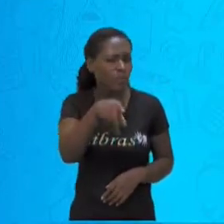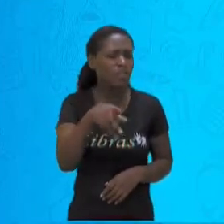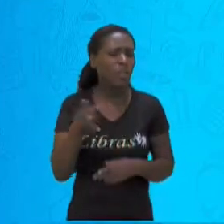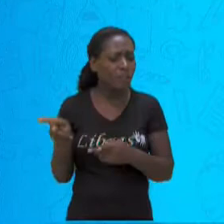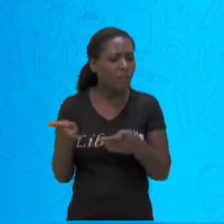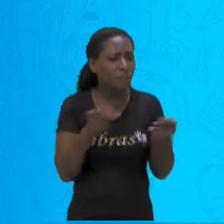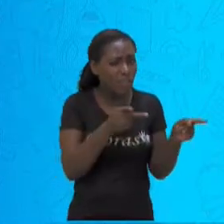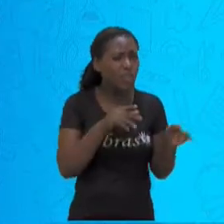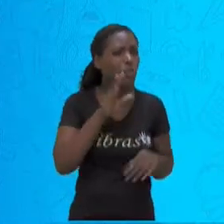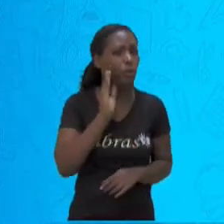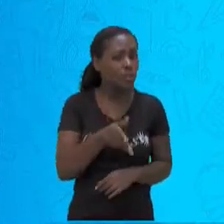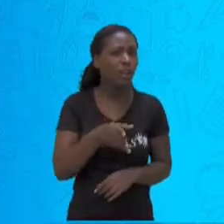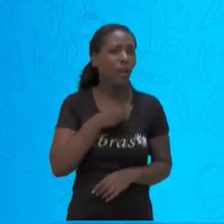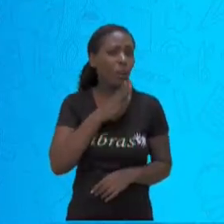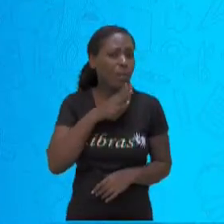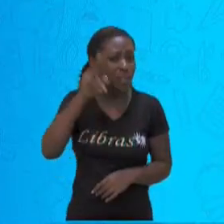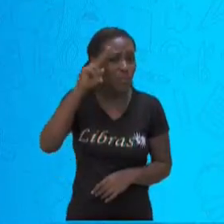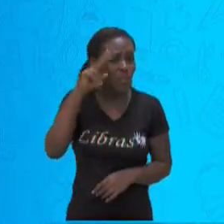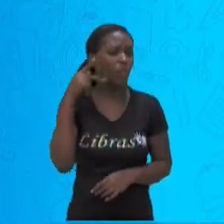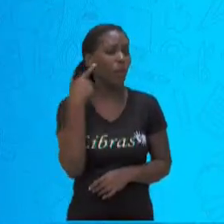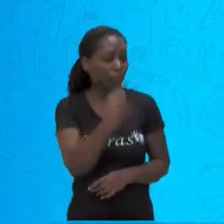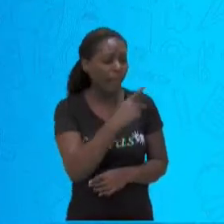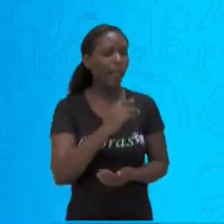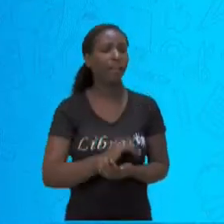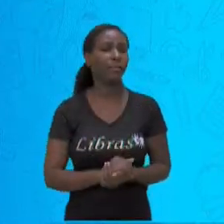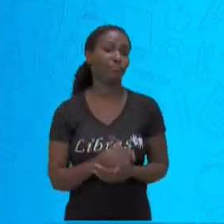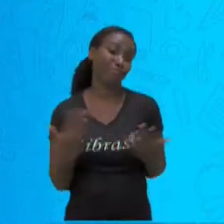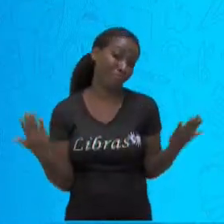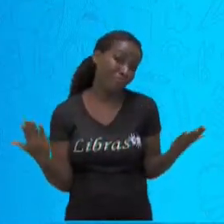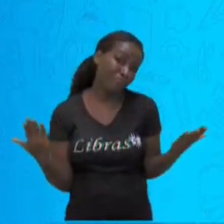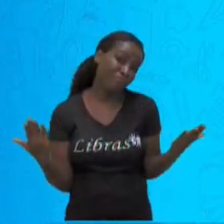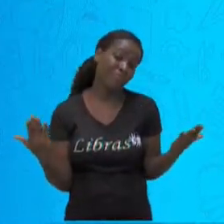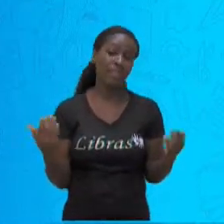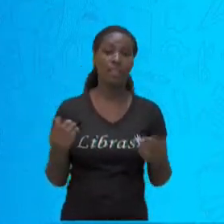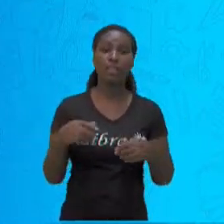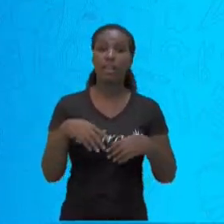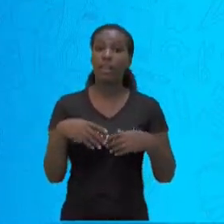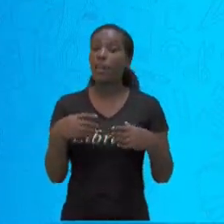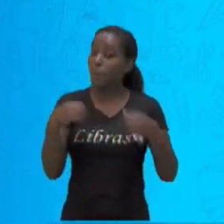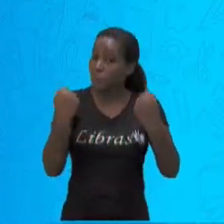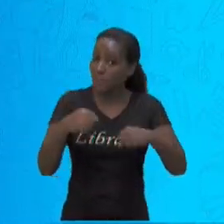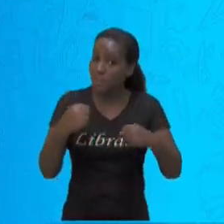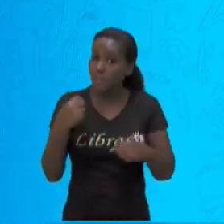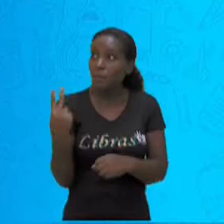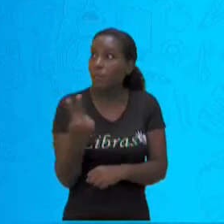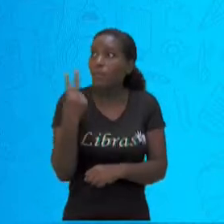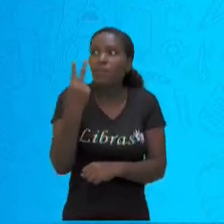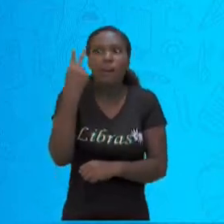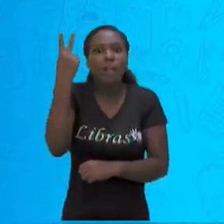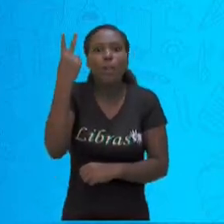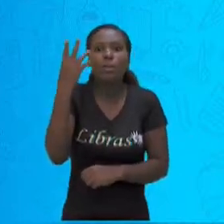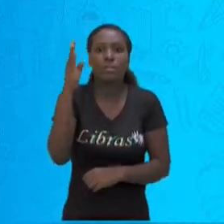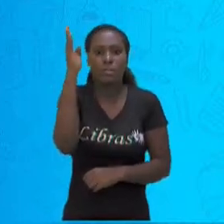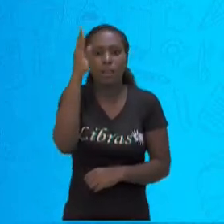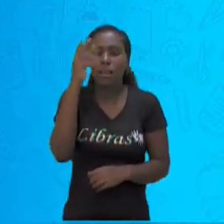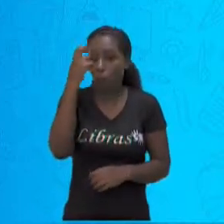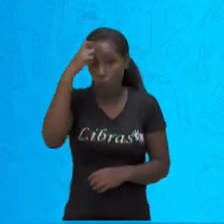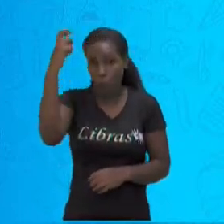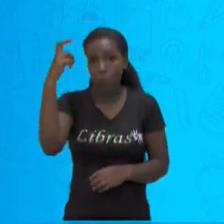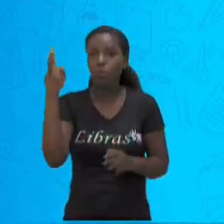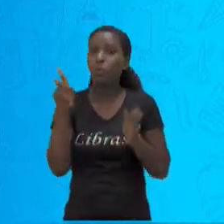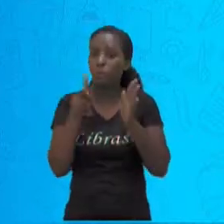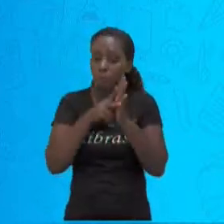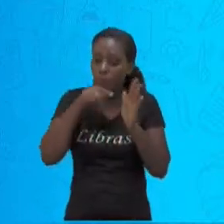Isso é resgatar a nossa cultura. Isso é valorizar aquilo que é da nossa